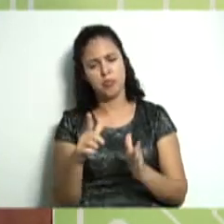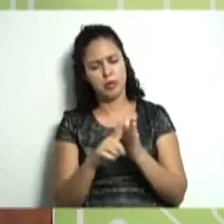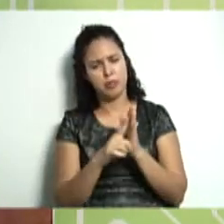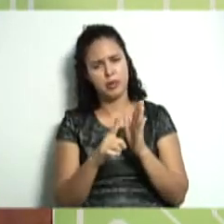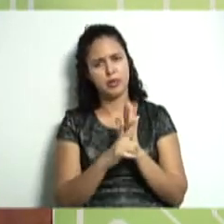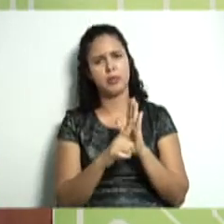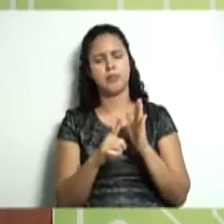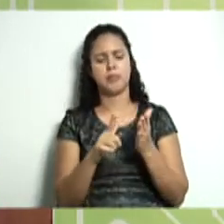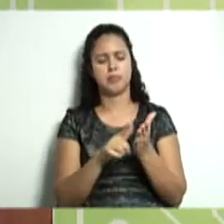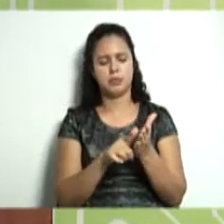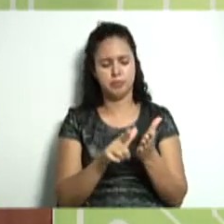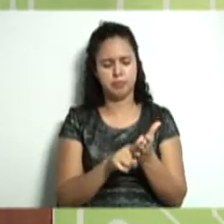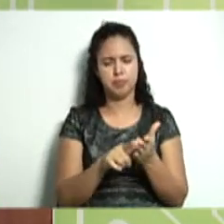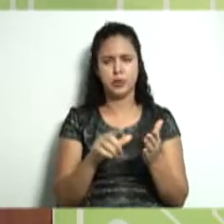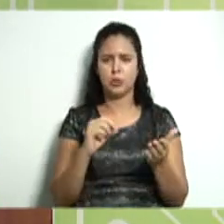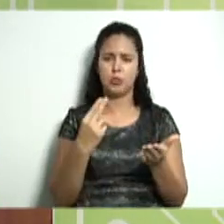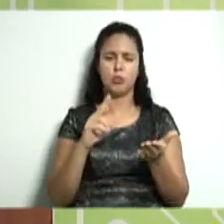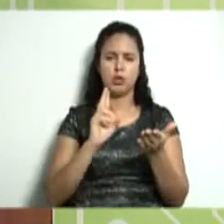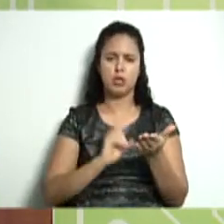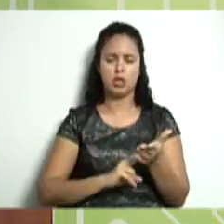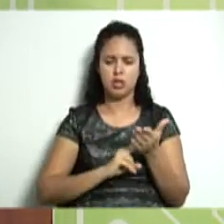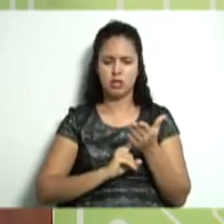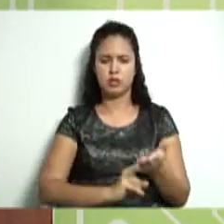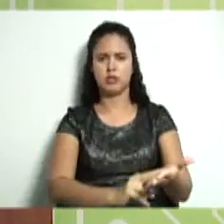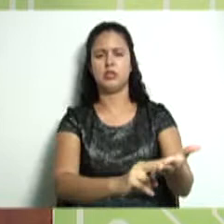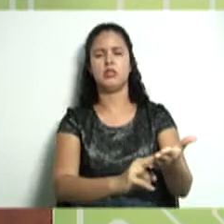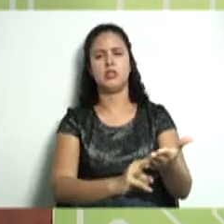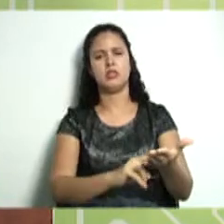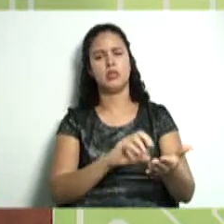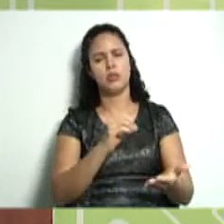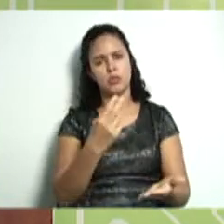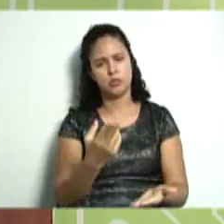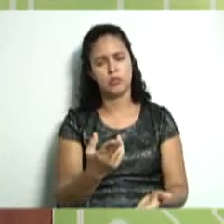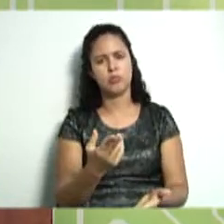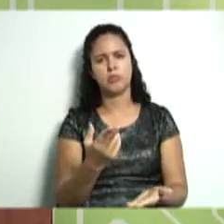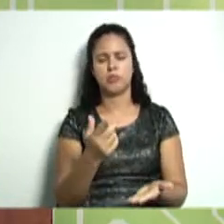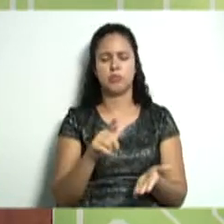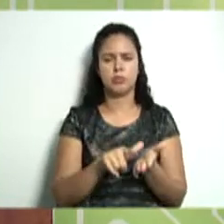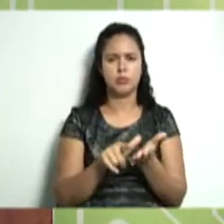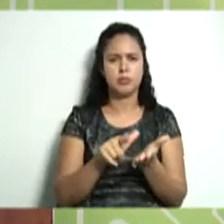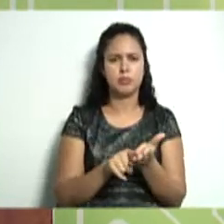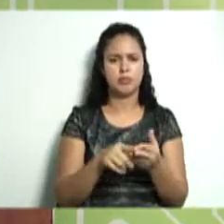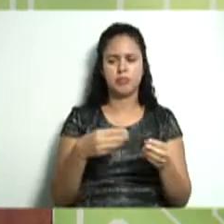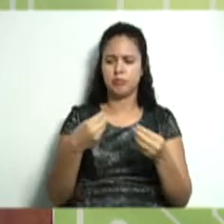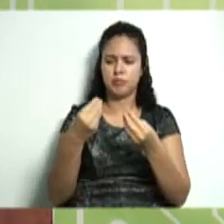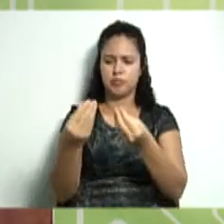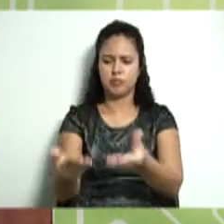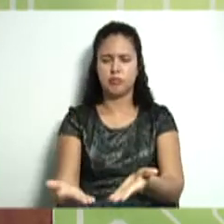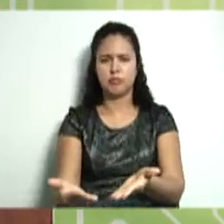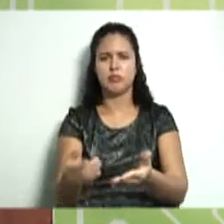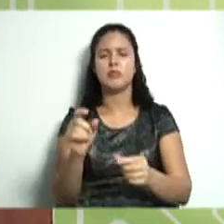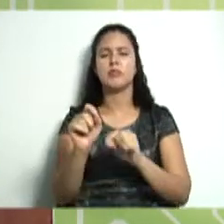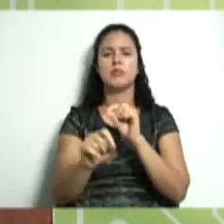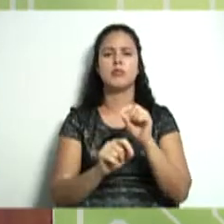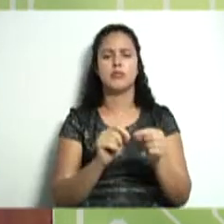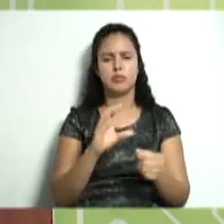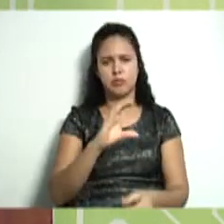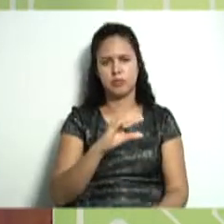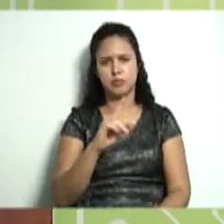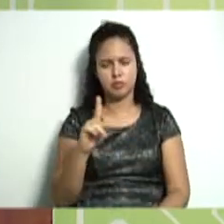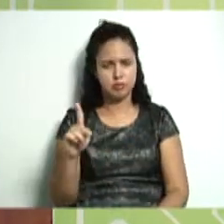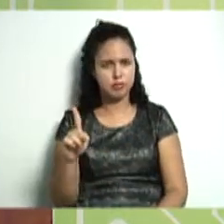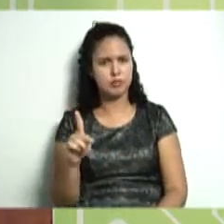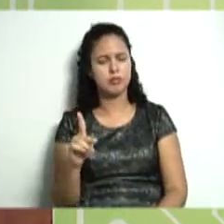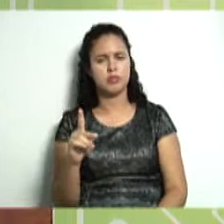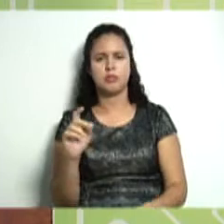uma carta impressa, então, um papéis impresso, então entrega isso ao cooperado.